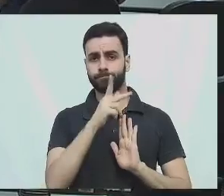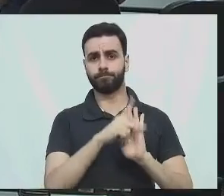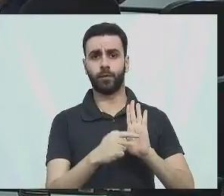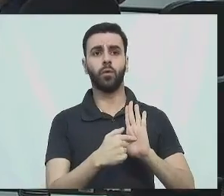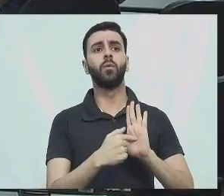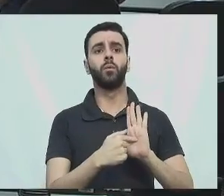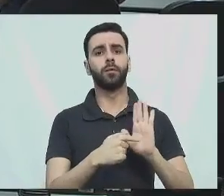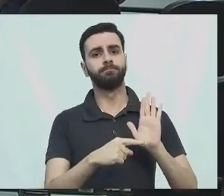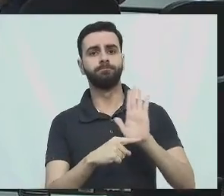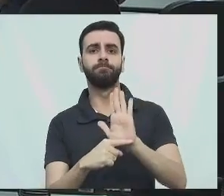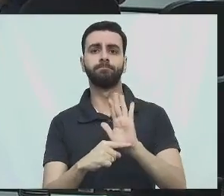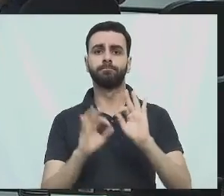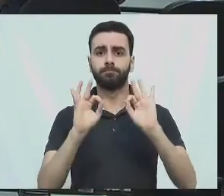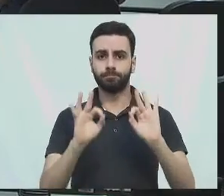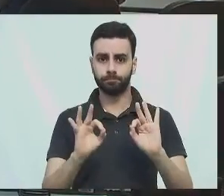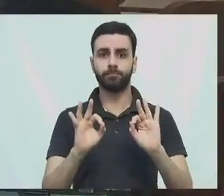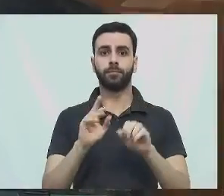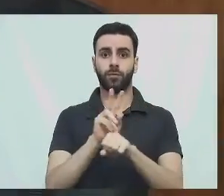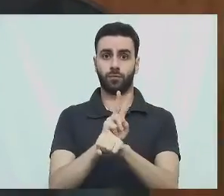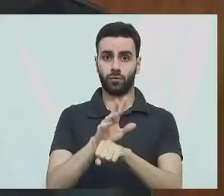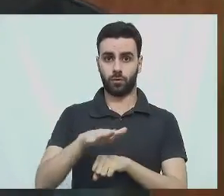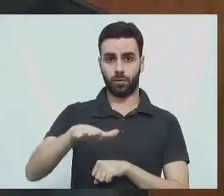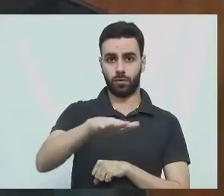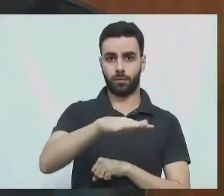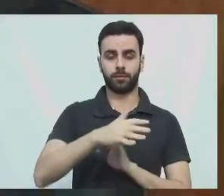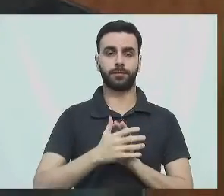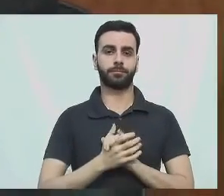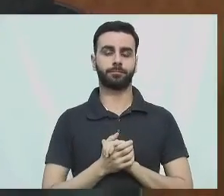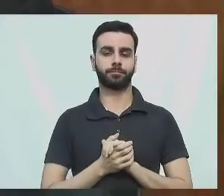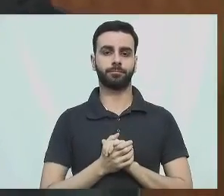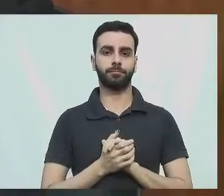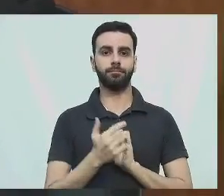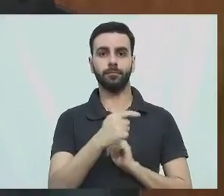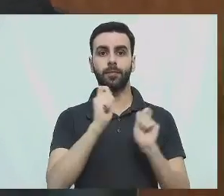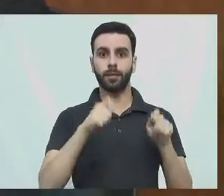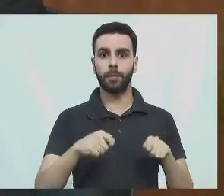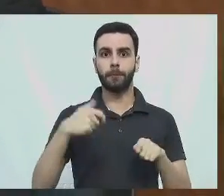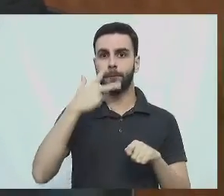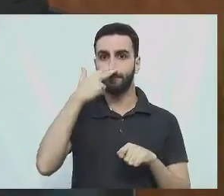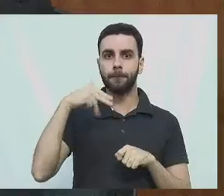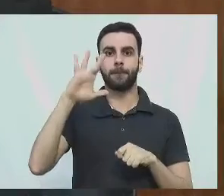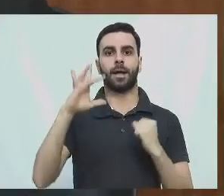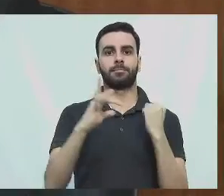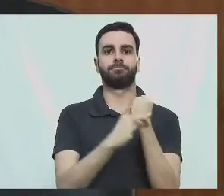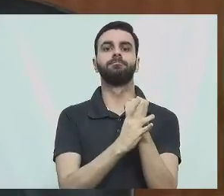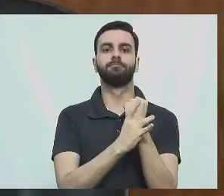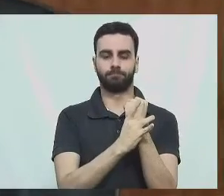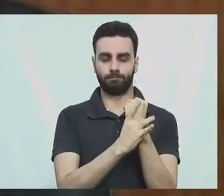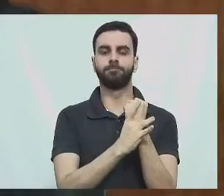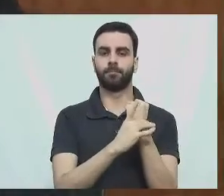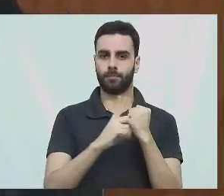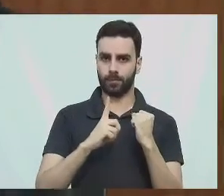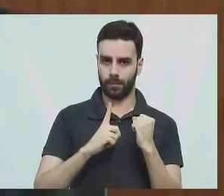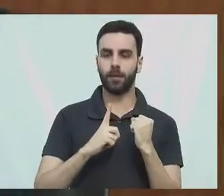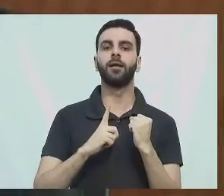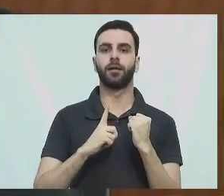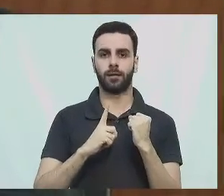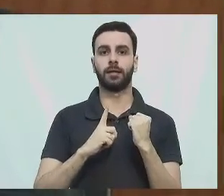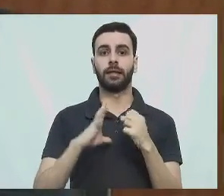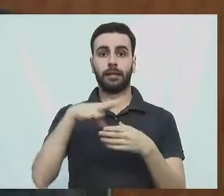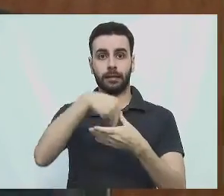que vai somar muito para a nossa cidade. É um projeto que aumenta a segurança dos